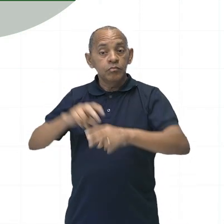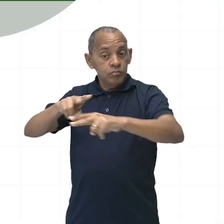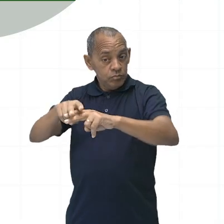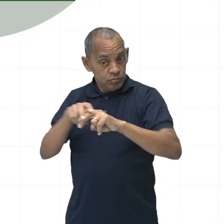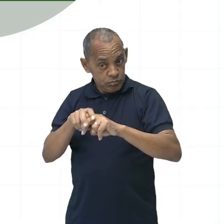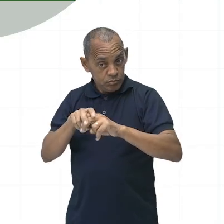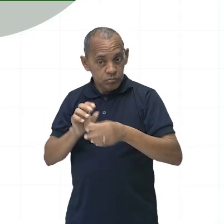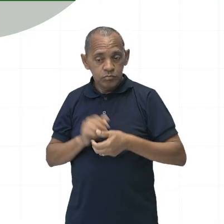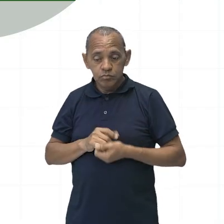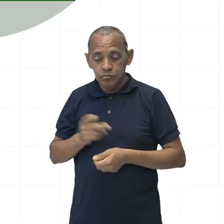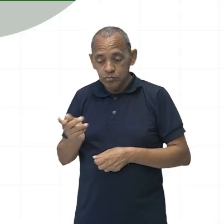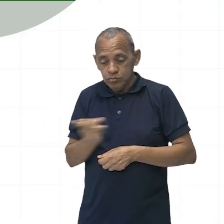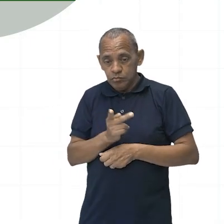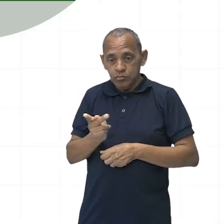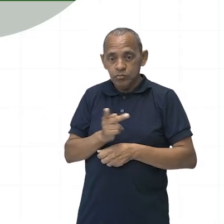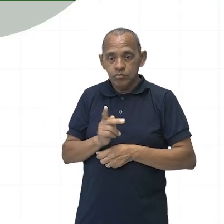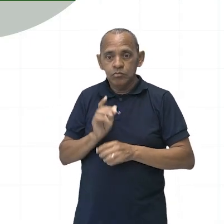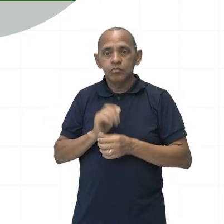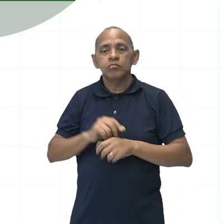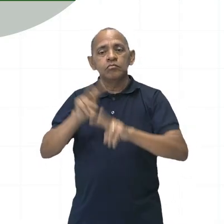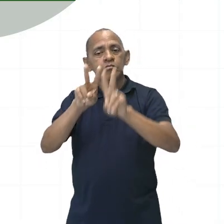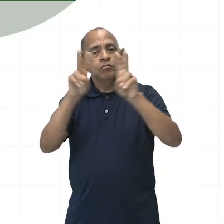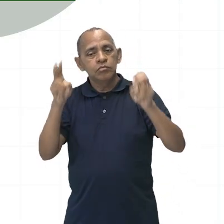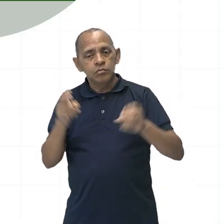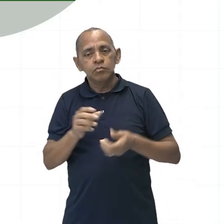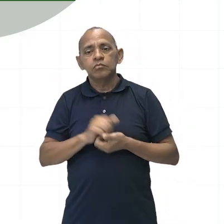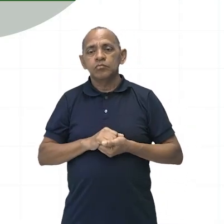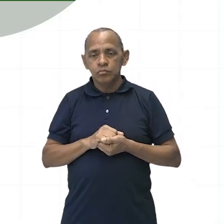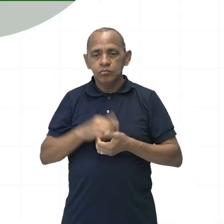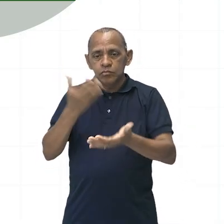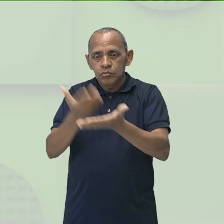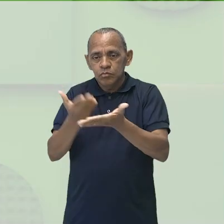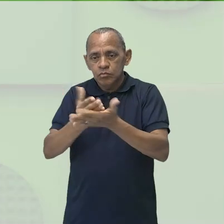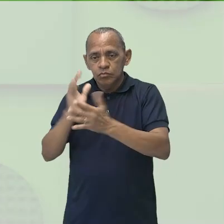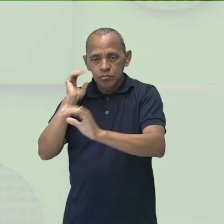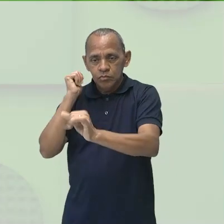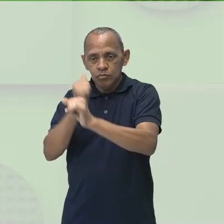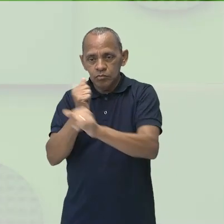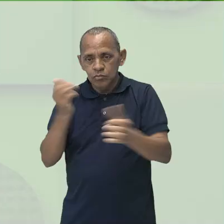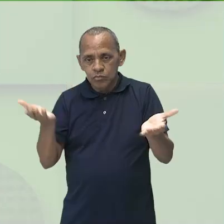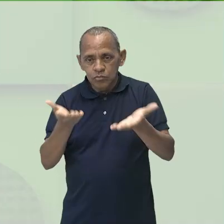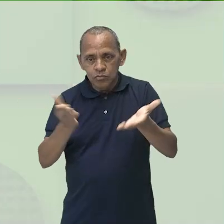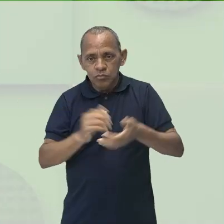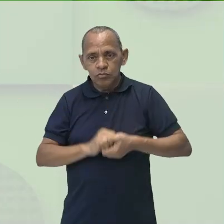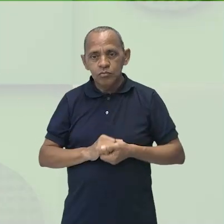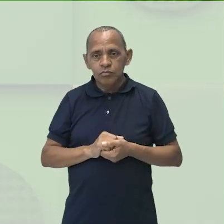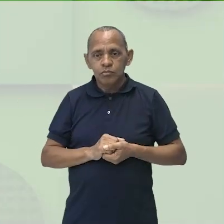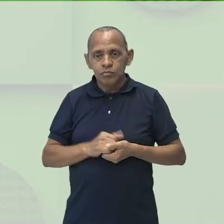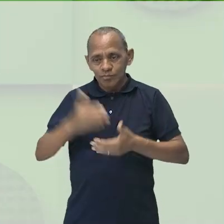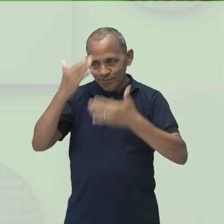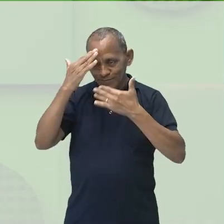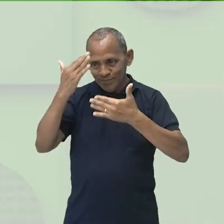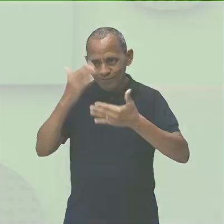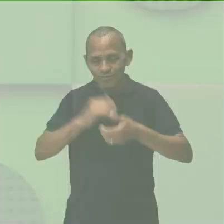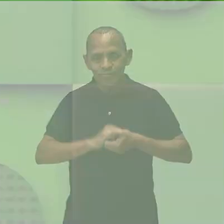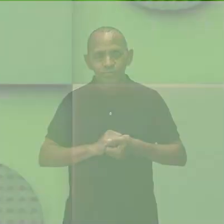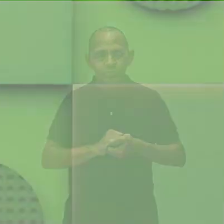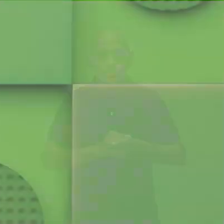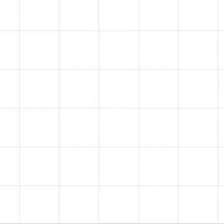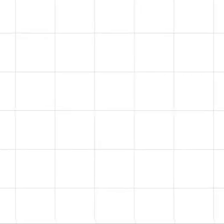Portanto, esses foram os assuntos abordados na nossa revisão de hoje. Muito obrigada.